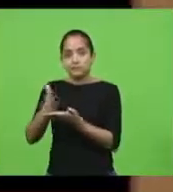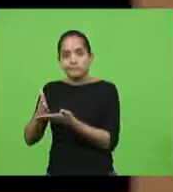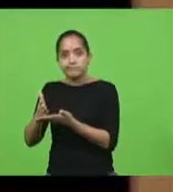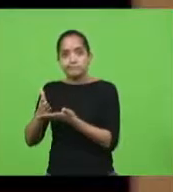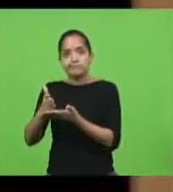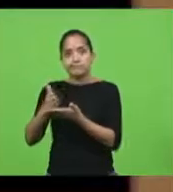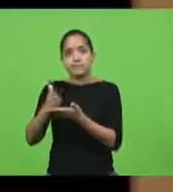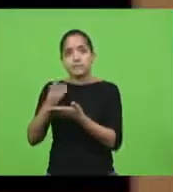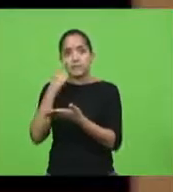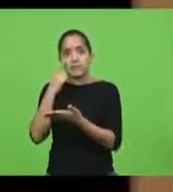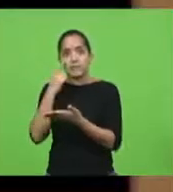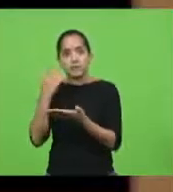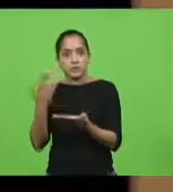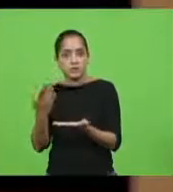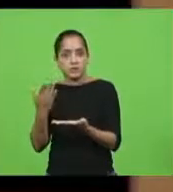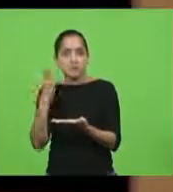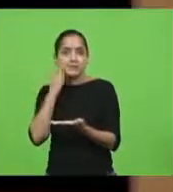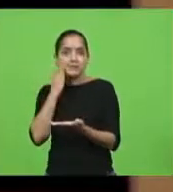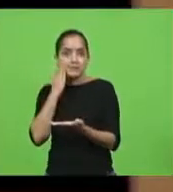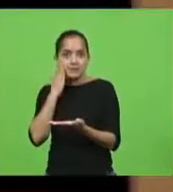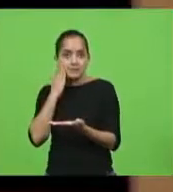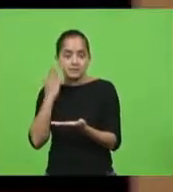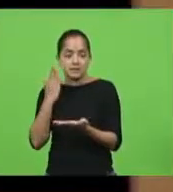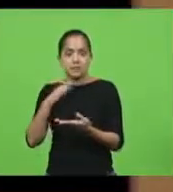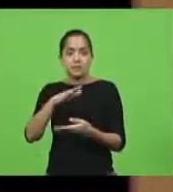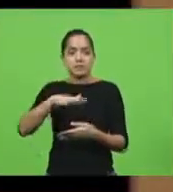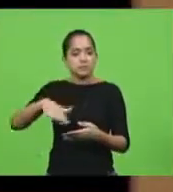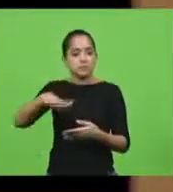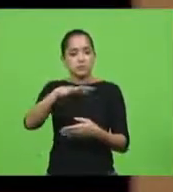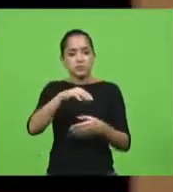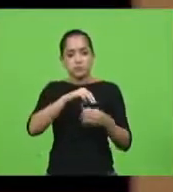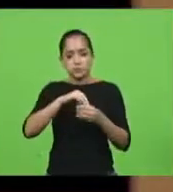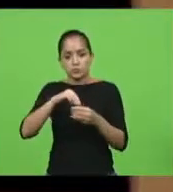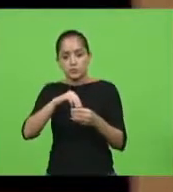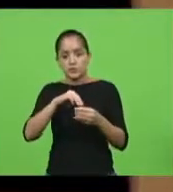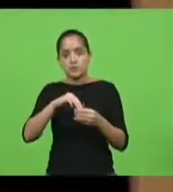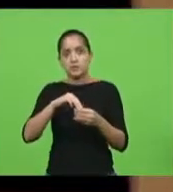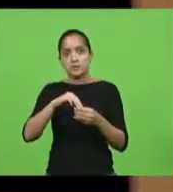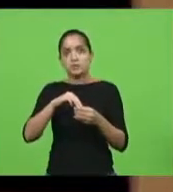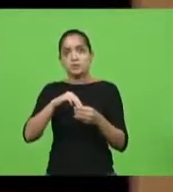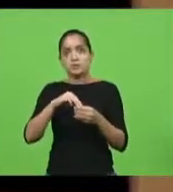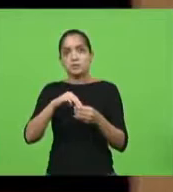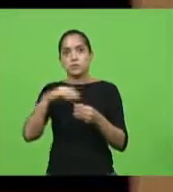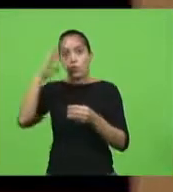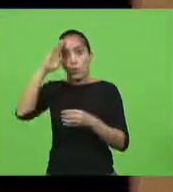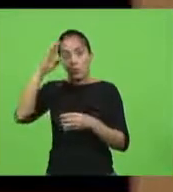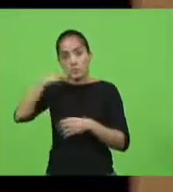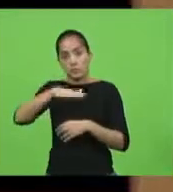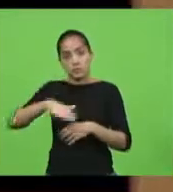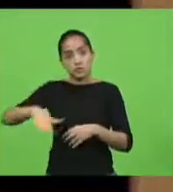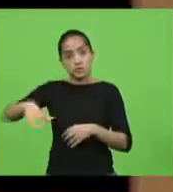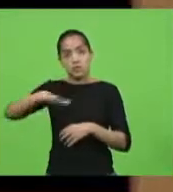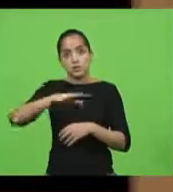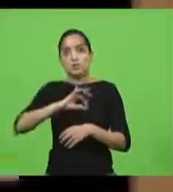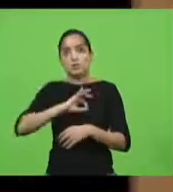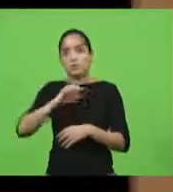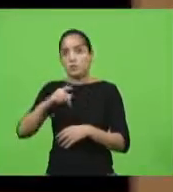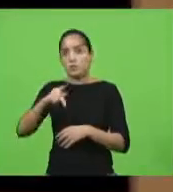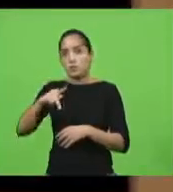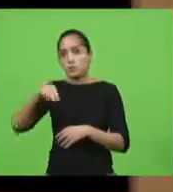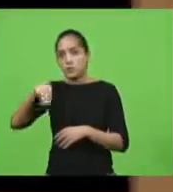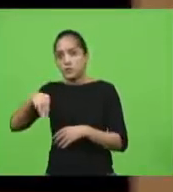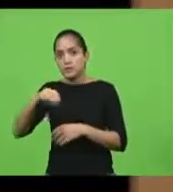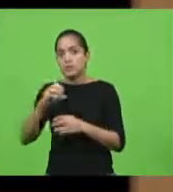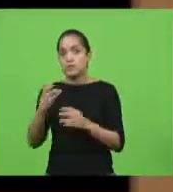que eu conheço o Estado e conheço todos os municípios do Estado, o comando-geral da Polícia Militar, junto